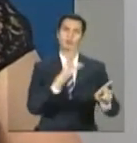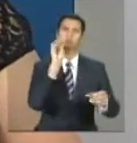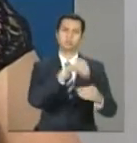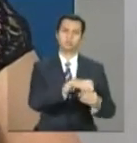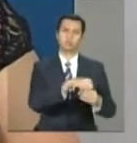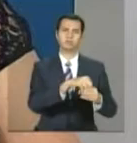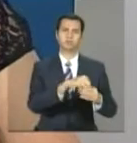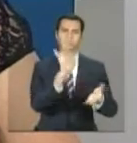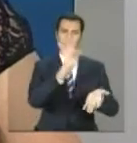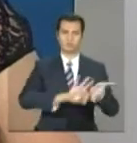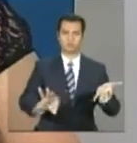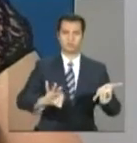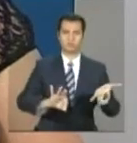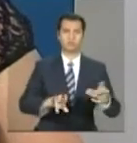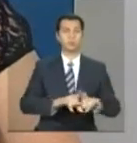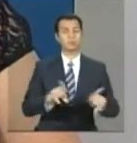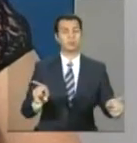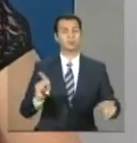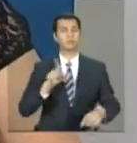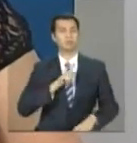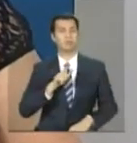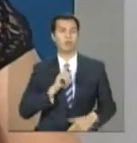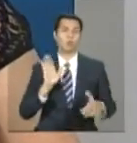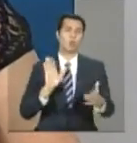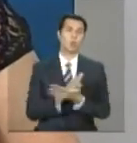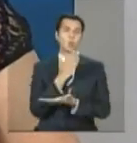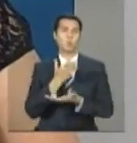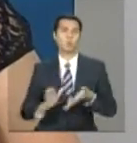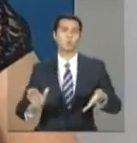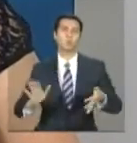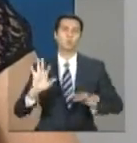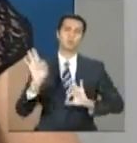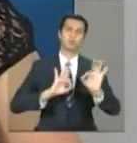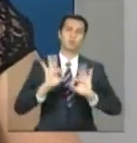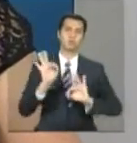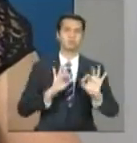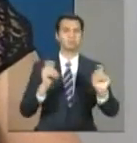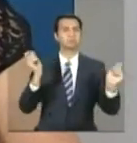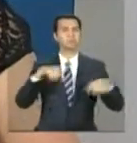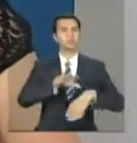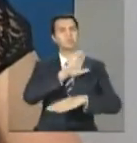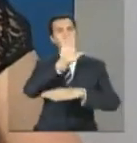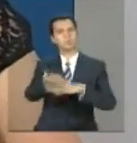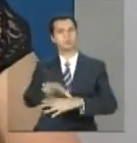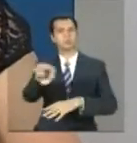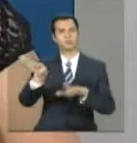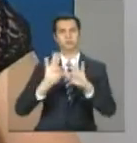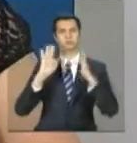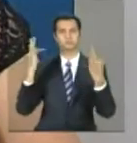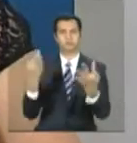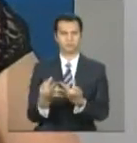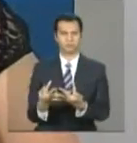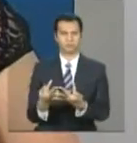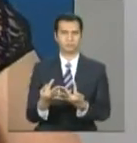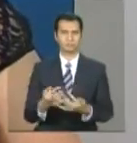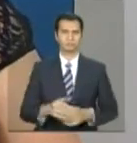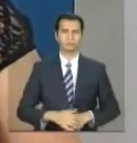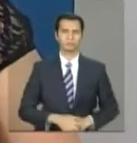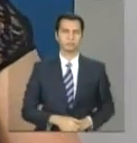que exista algum programa que esteja voltado para essas famílias com este perfil de